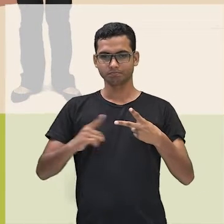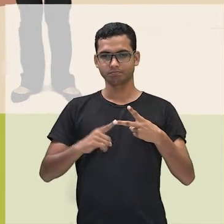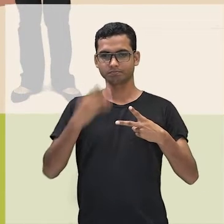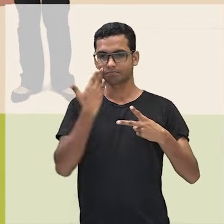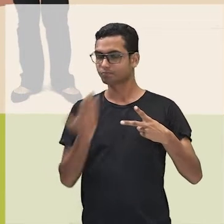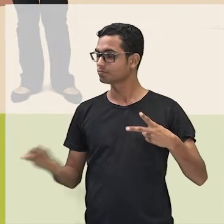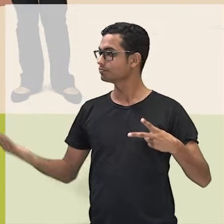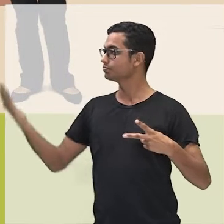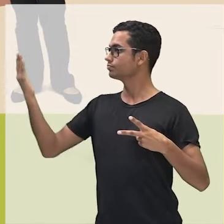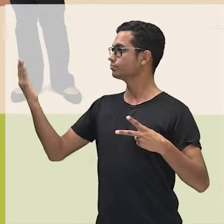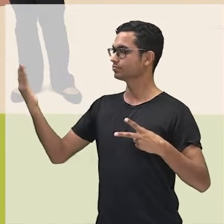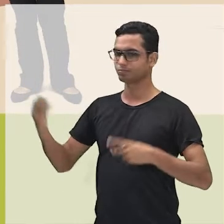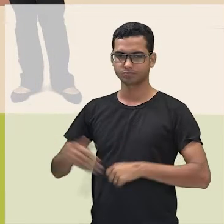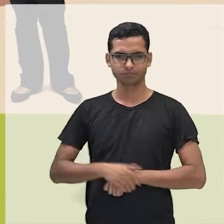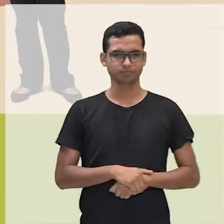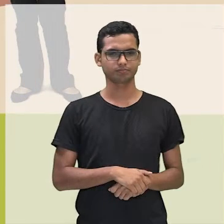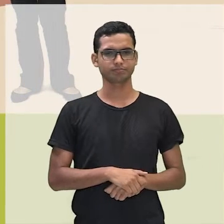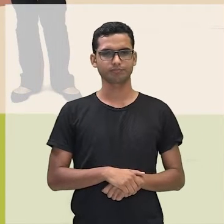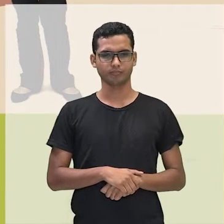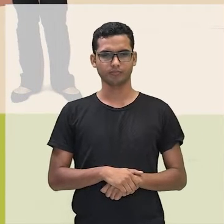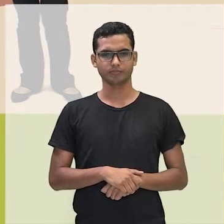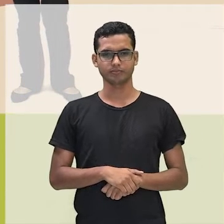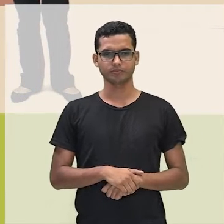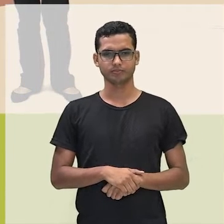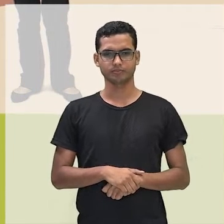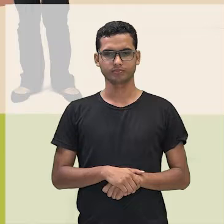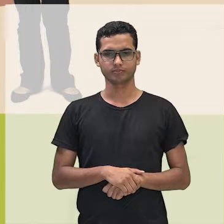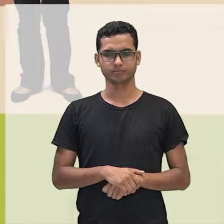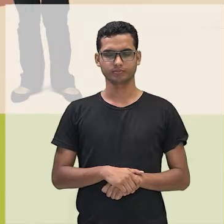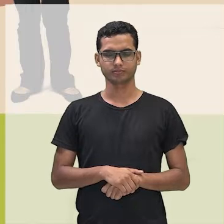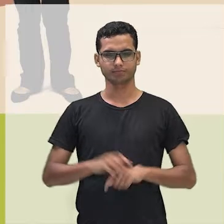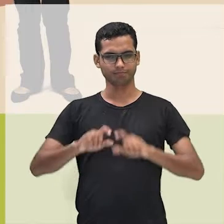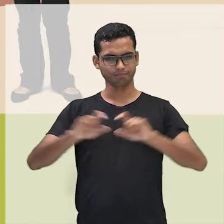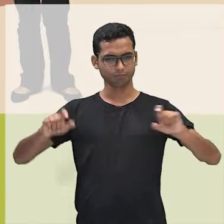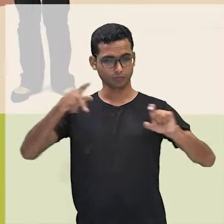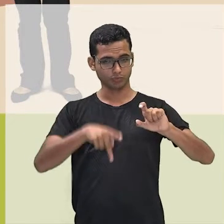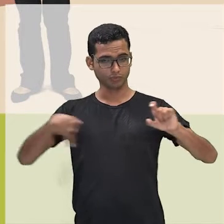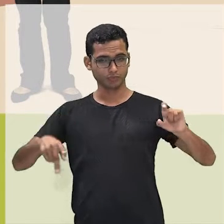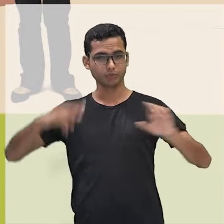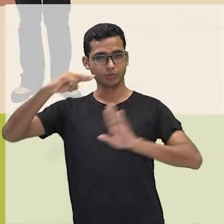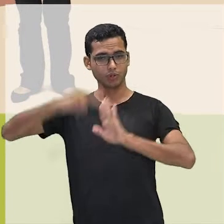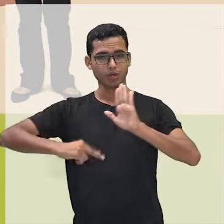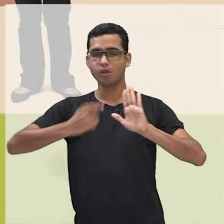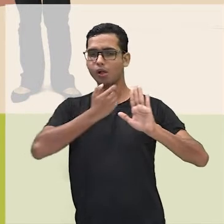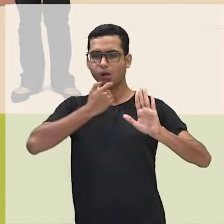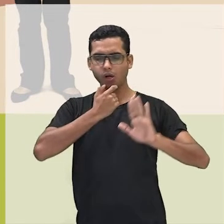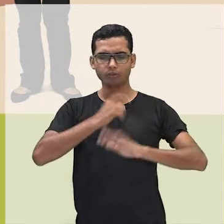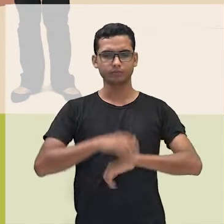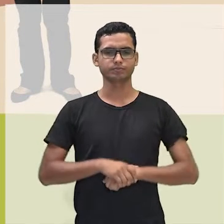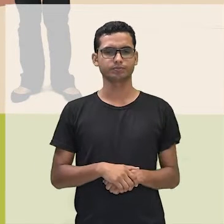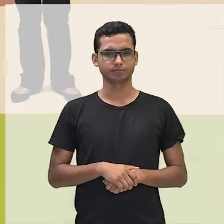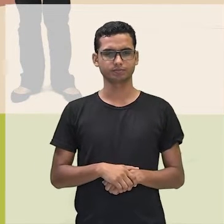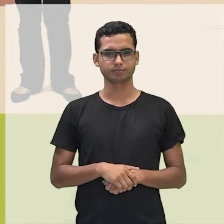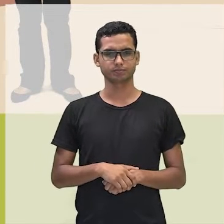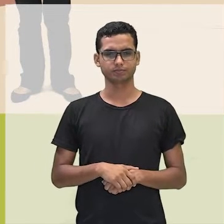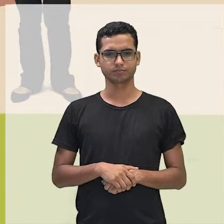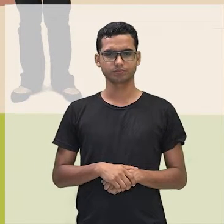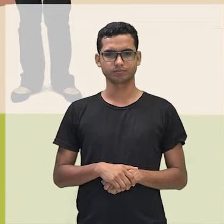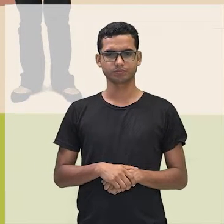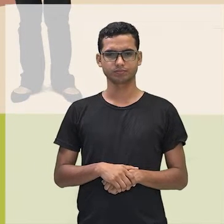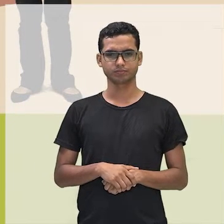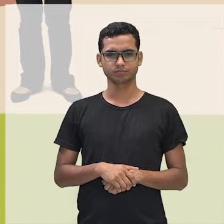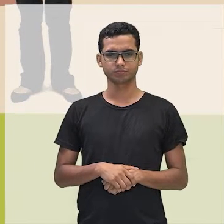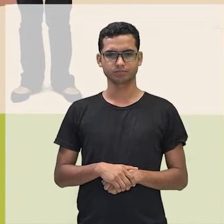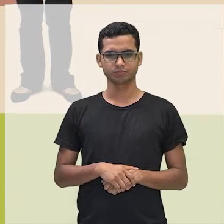her. Potira and Sammy like, né, gostam dela. De quem que nós estamos falando?